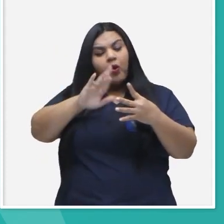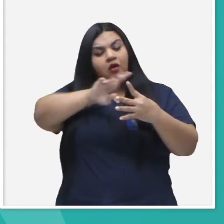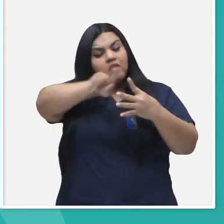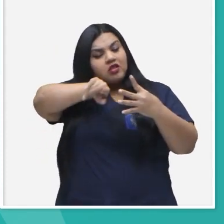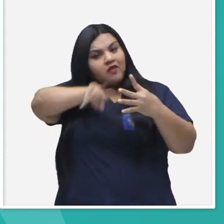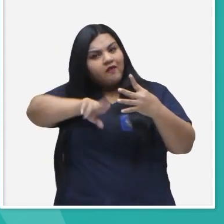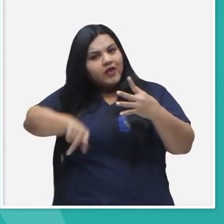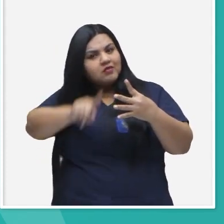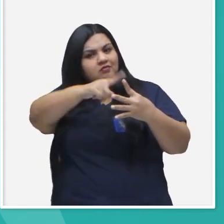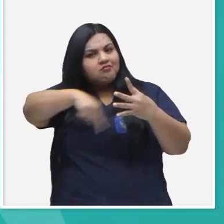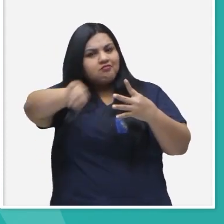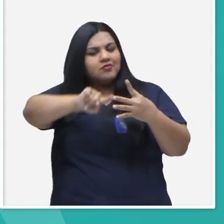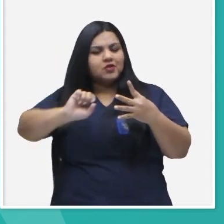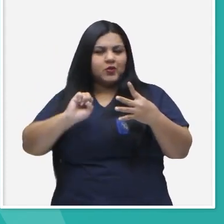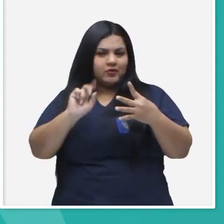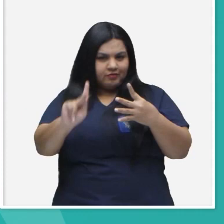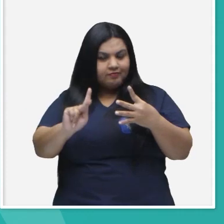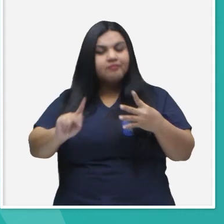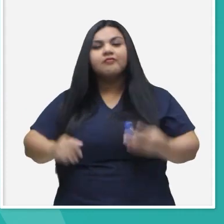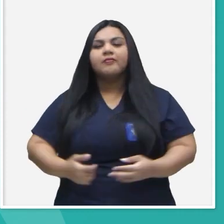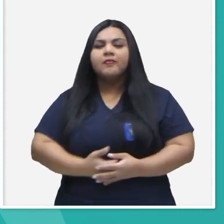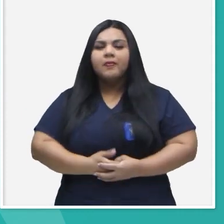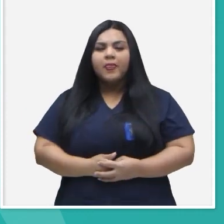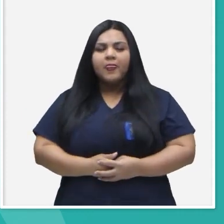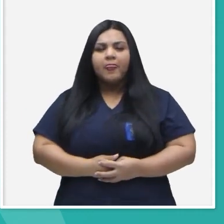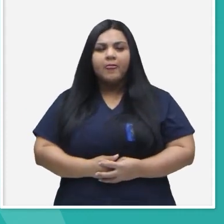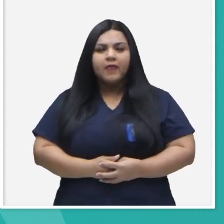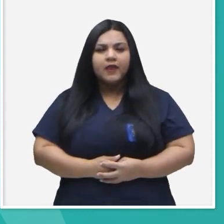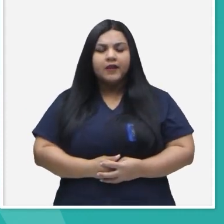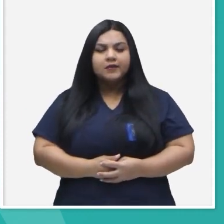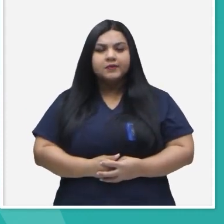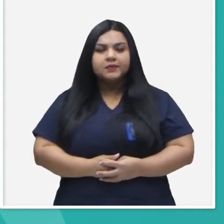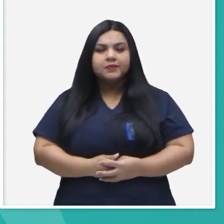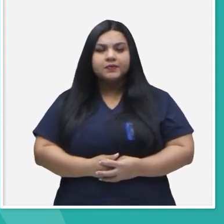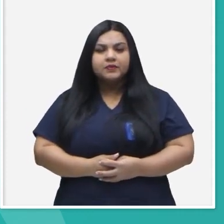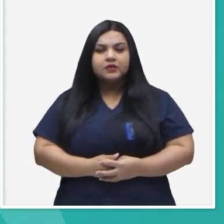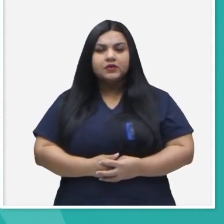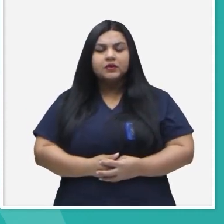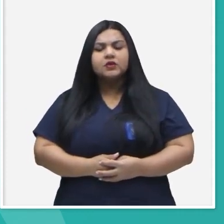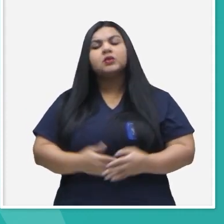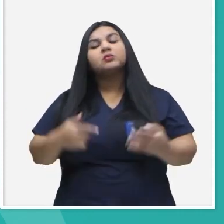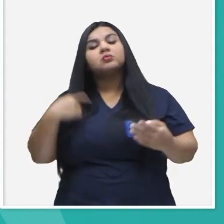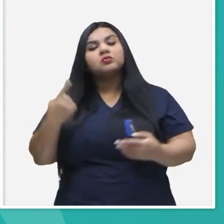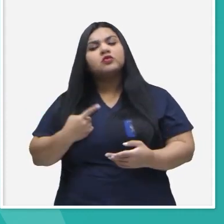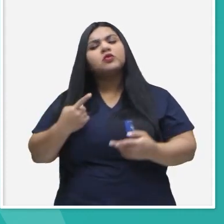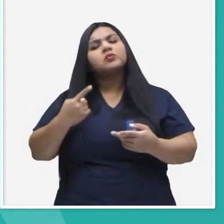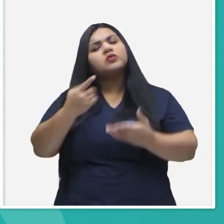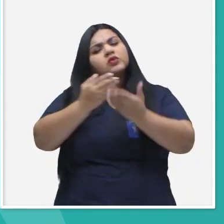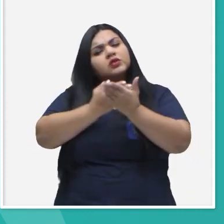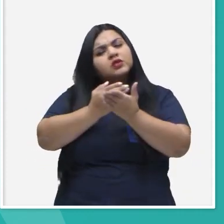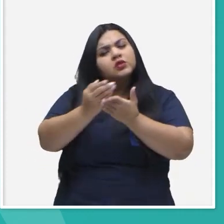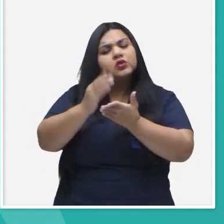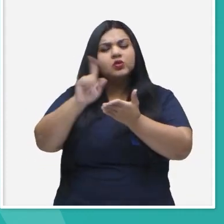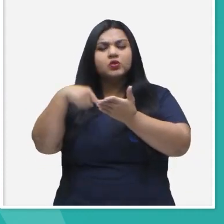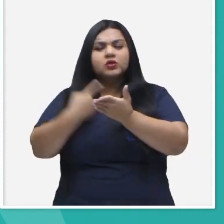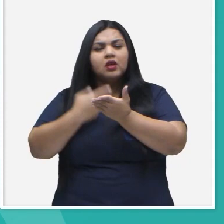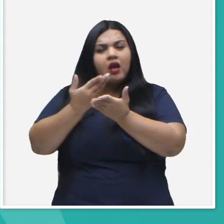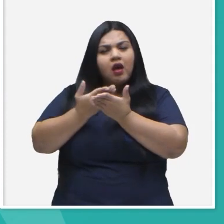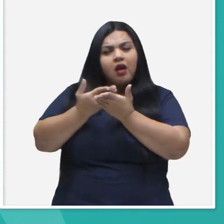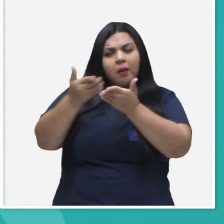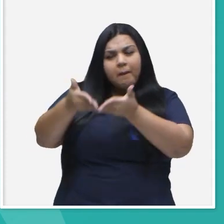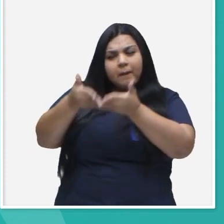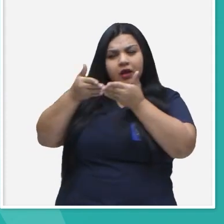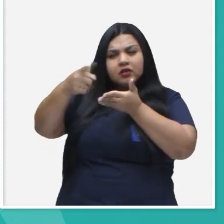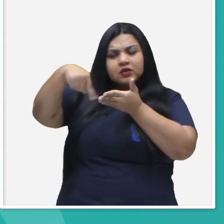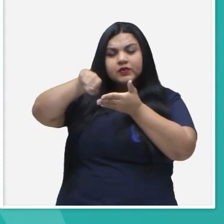4 esportes, tá certo? Muito bem. E assim nós vamos iniciar a nossa aula. Eu peço que vocês